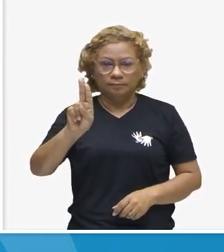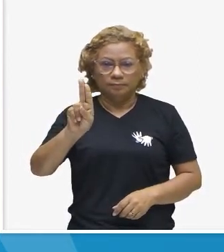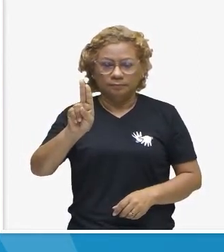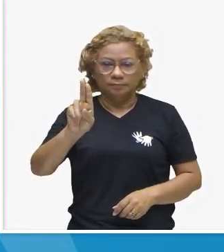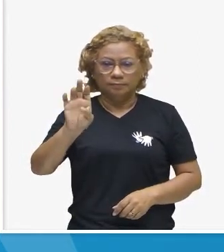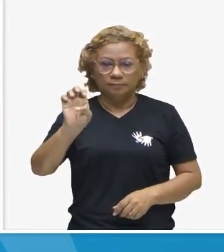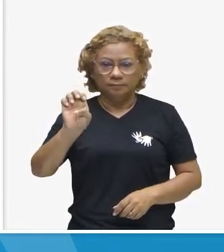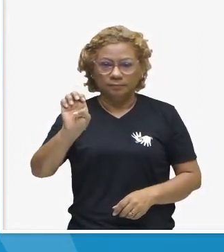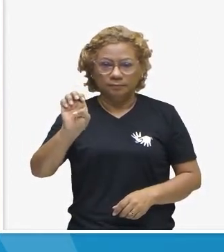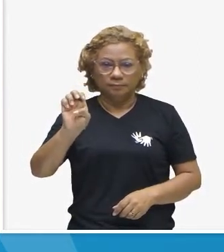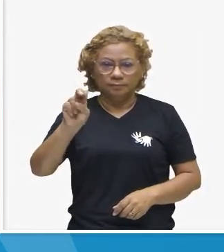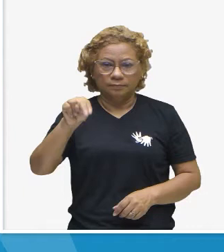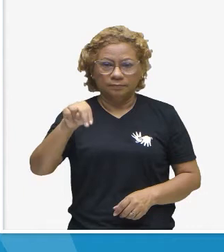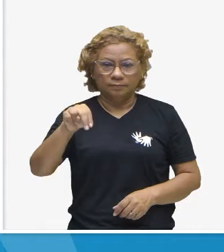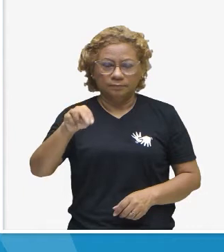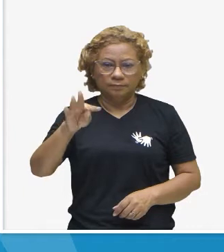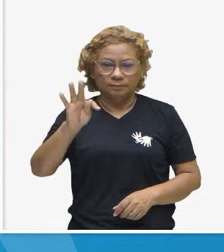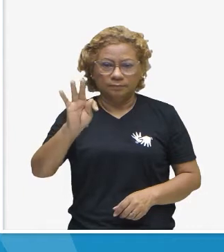mesma medida.